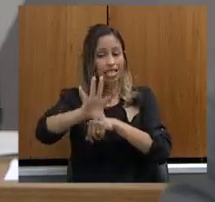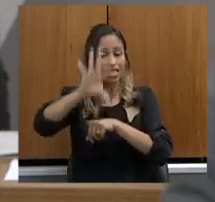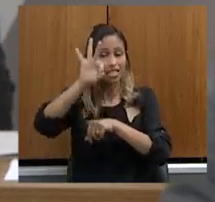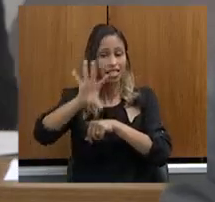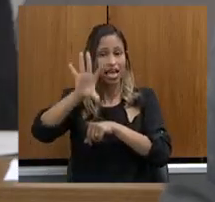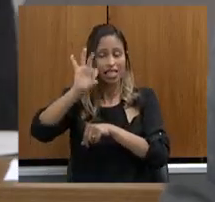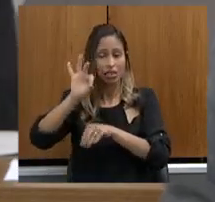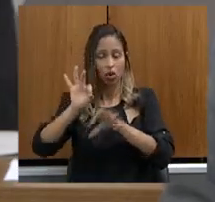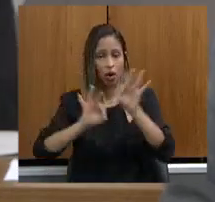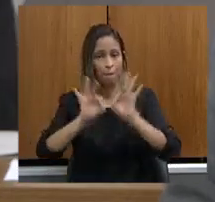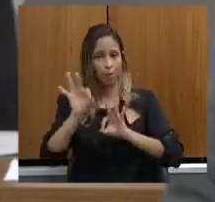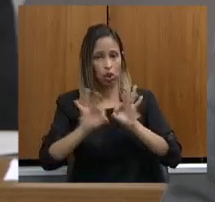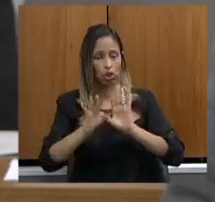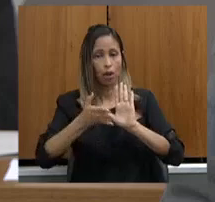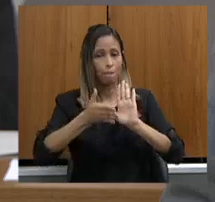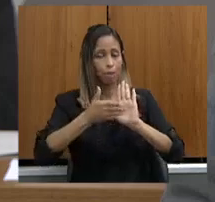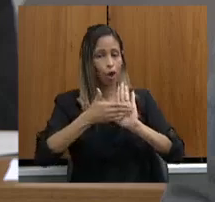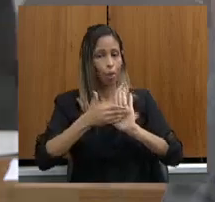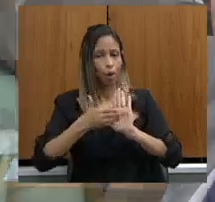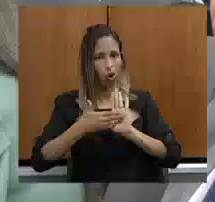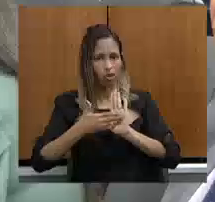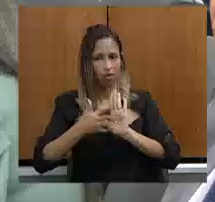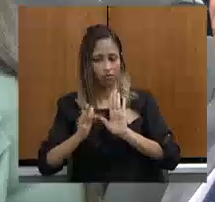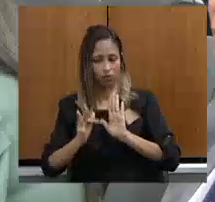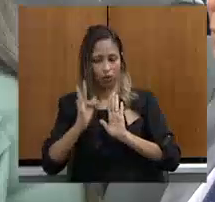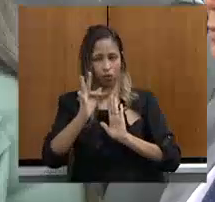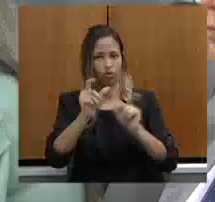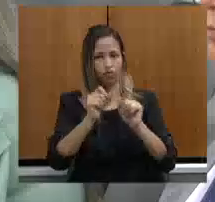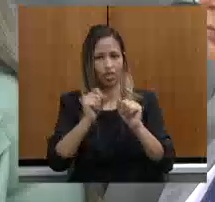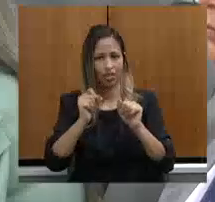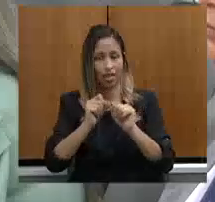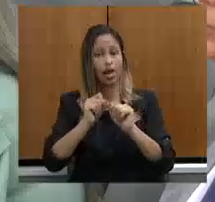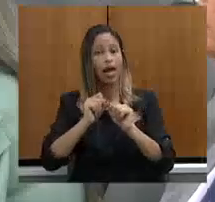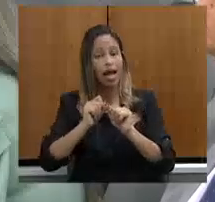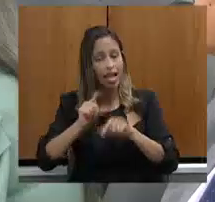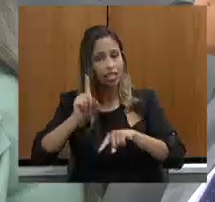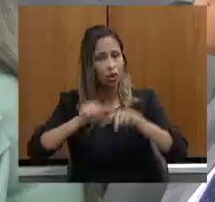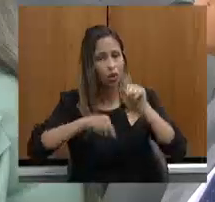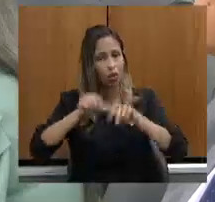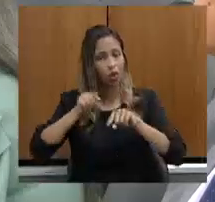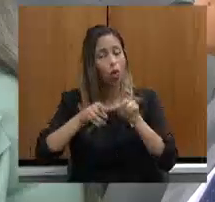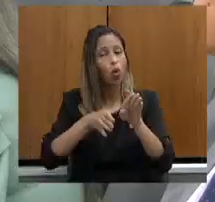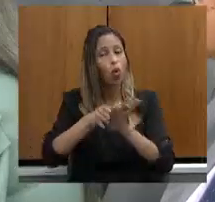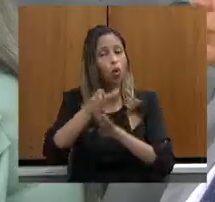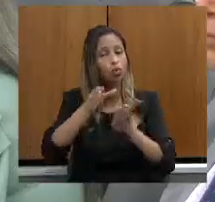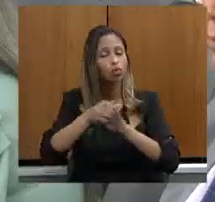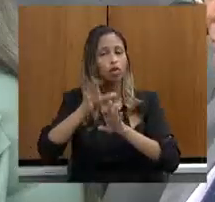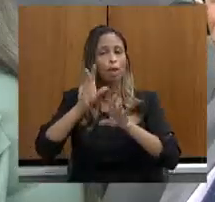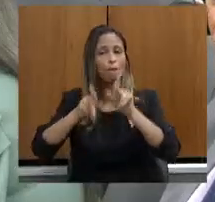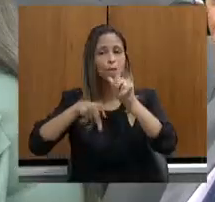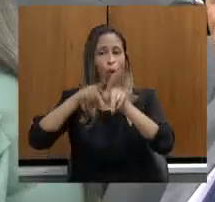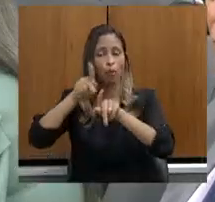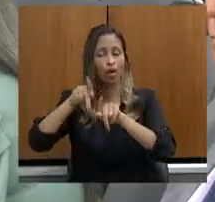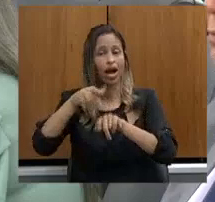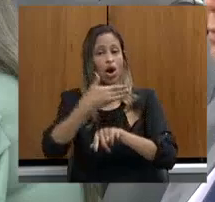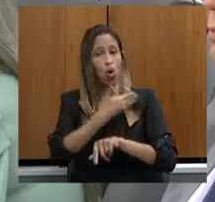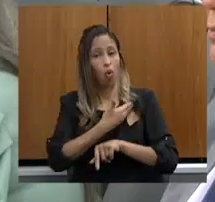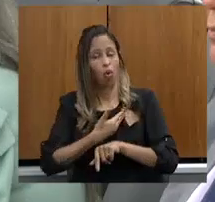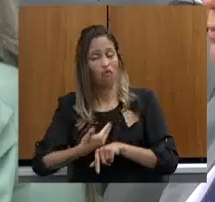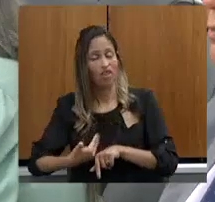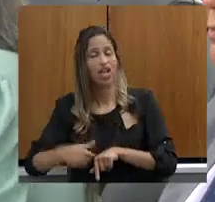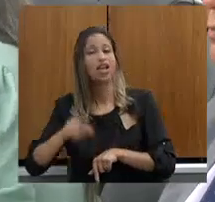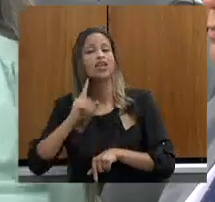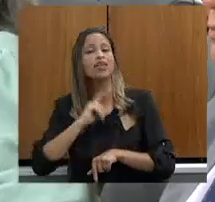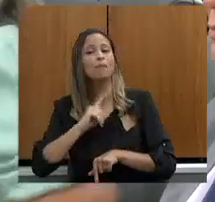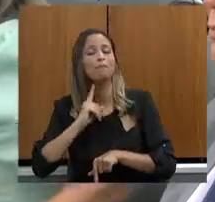projetos e de propostas a serem feitos Esses foram objetos de uma consulta Popular que foi coordenada pelo governo de Minas é que